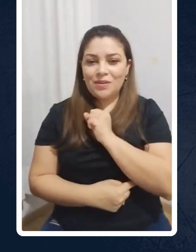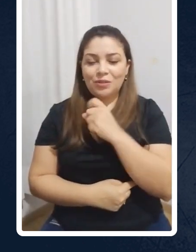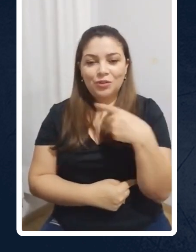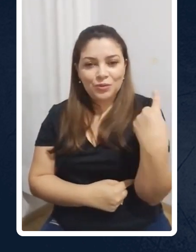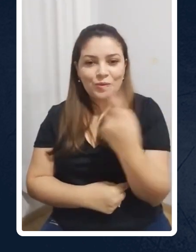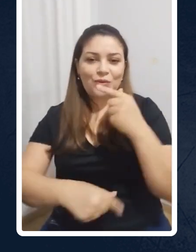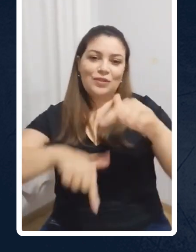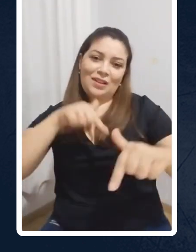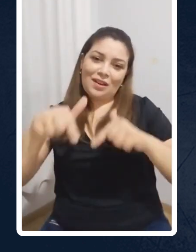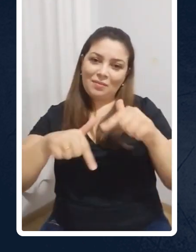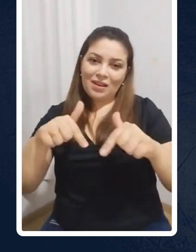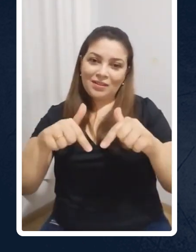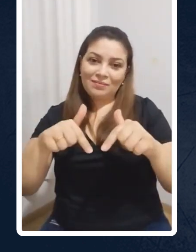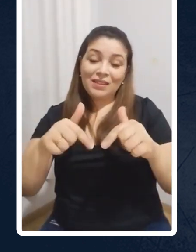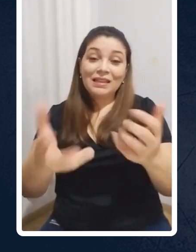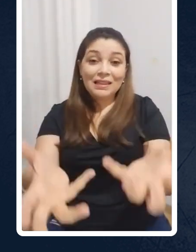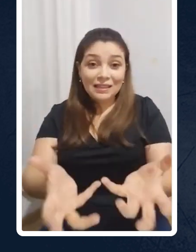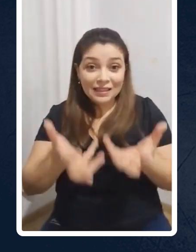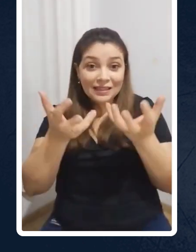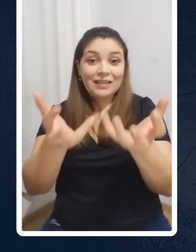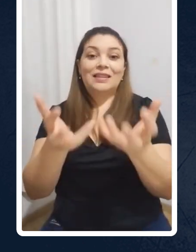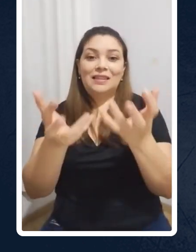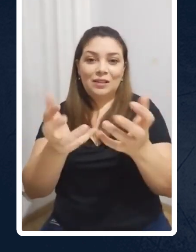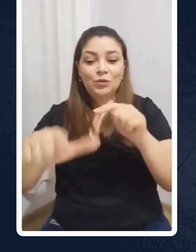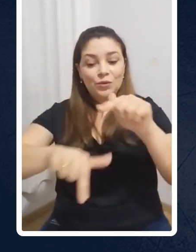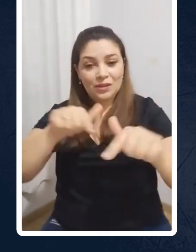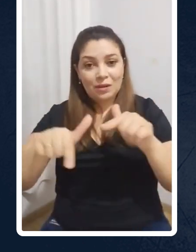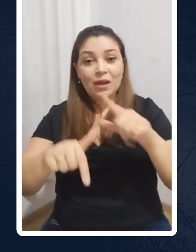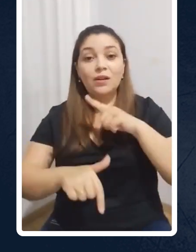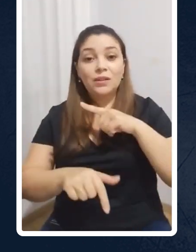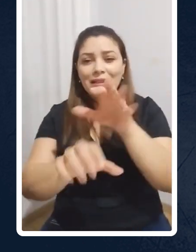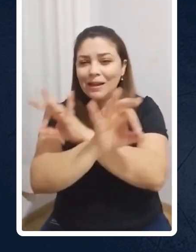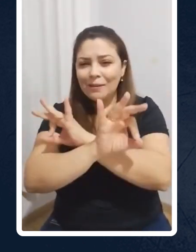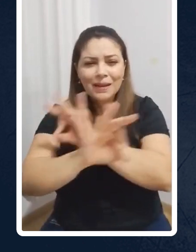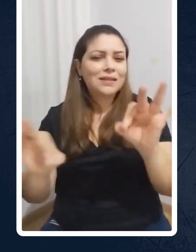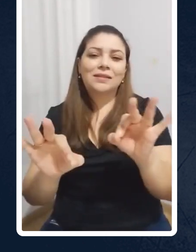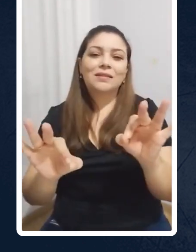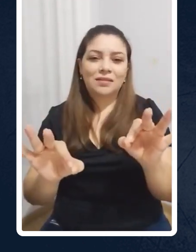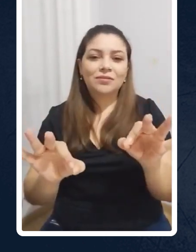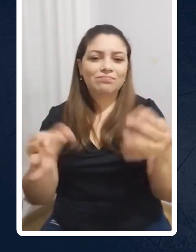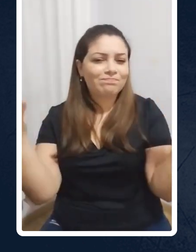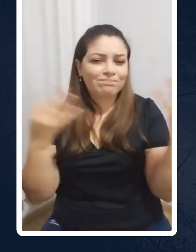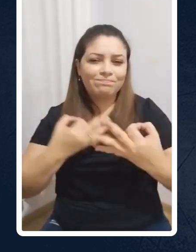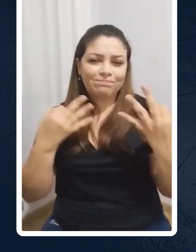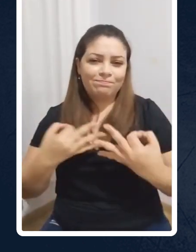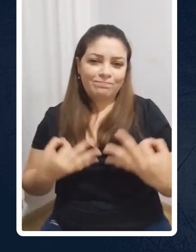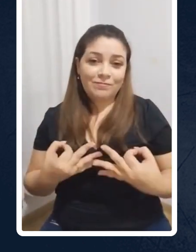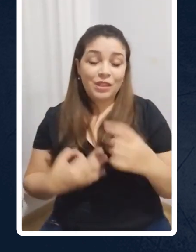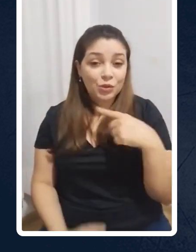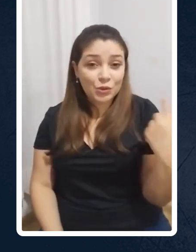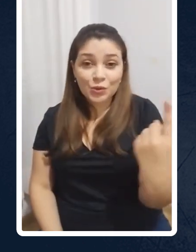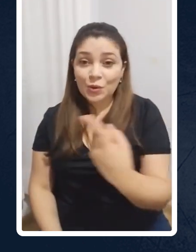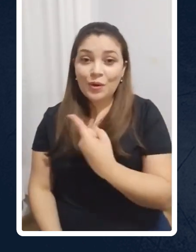E queremos que esse trabalho seja excelente. Nós mãe, nós